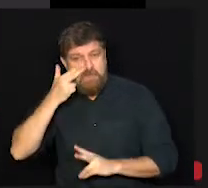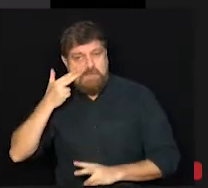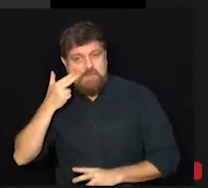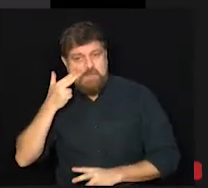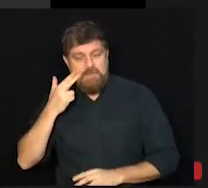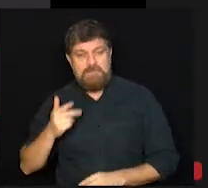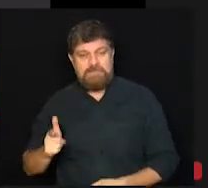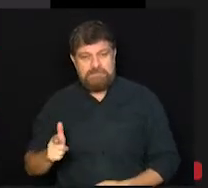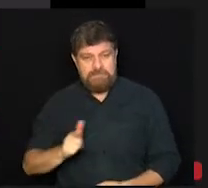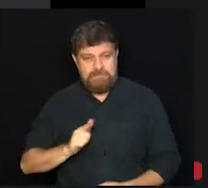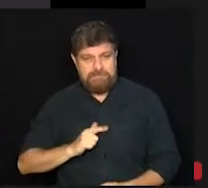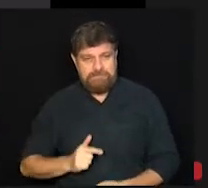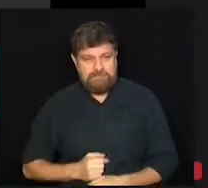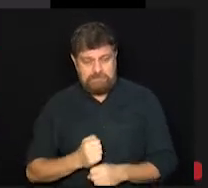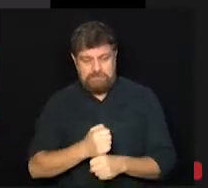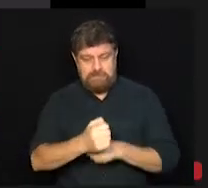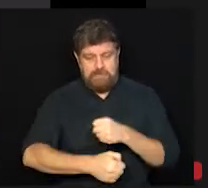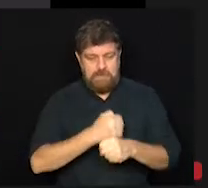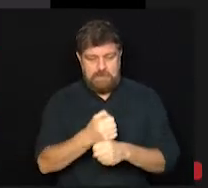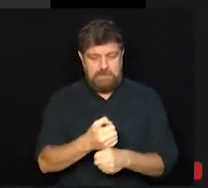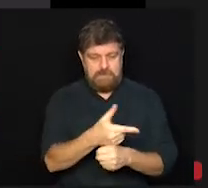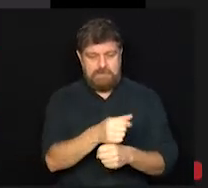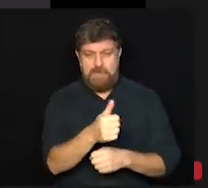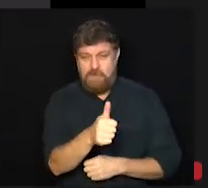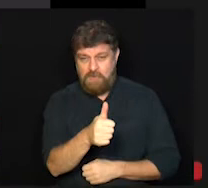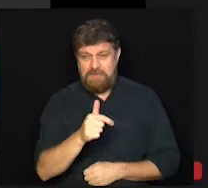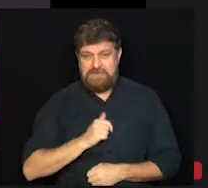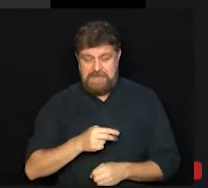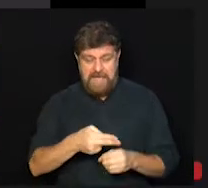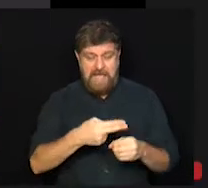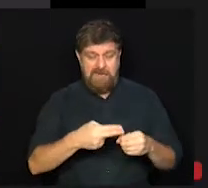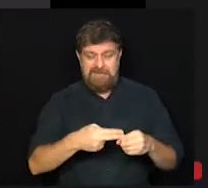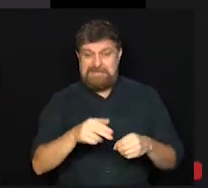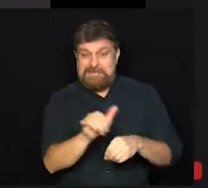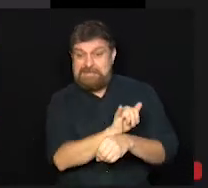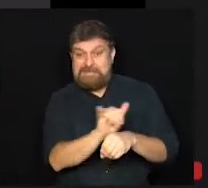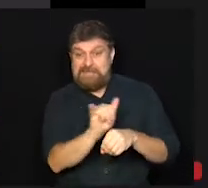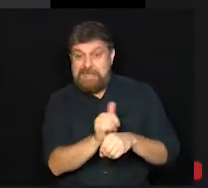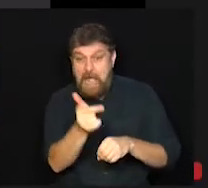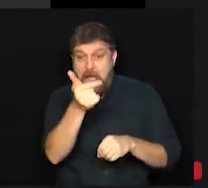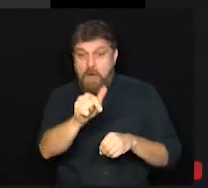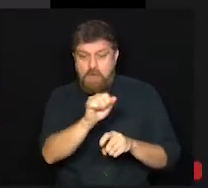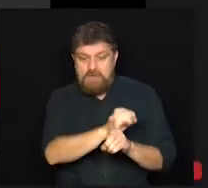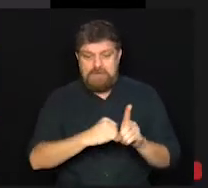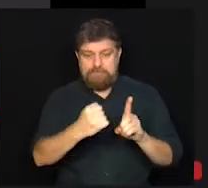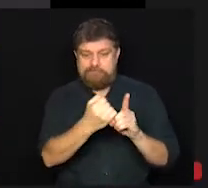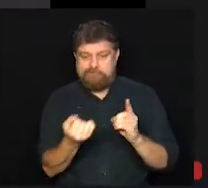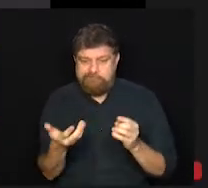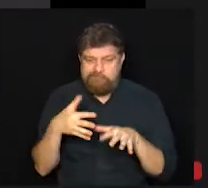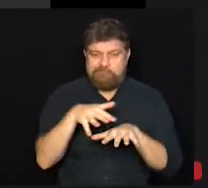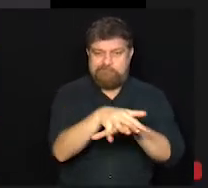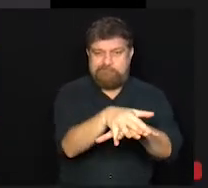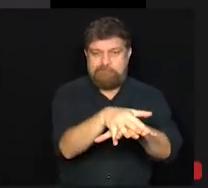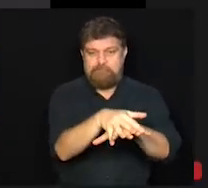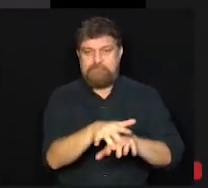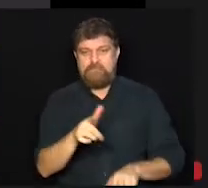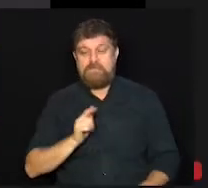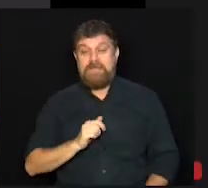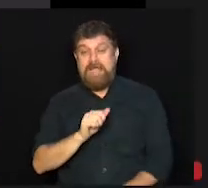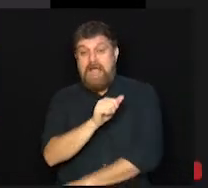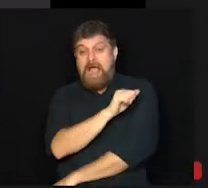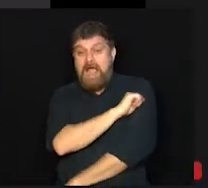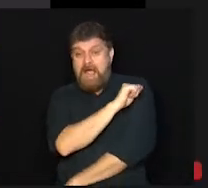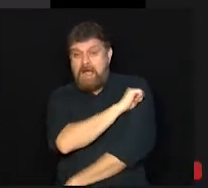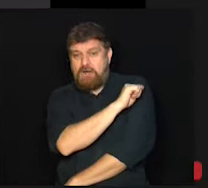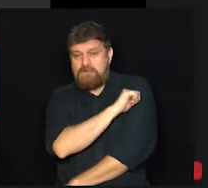2004. Em 2011, a Unicamp criou uma outra maneira de inclusão social, que é para os alunos